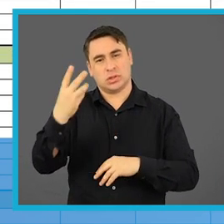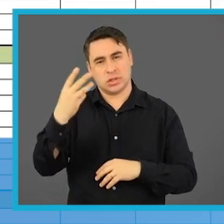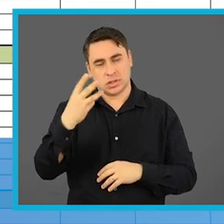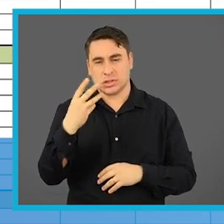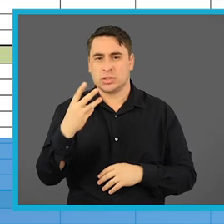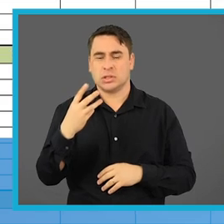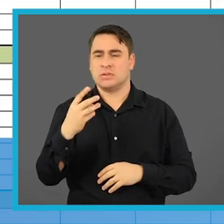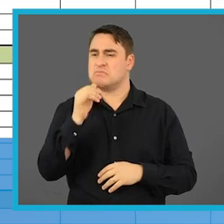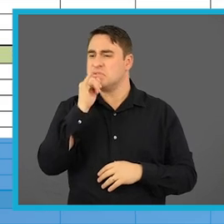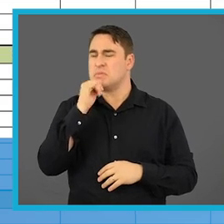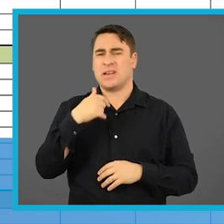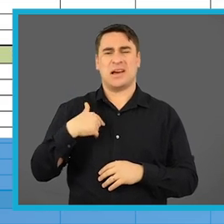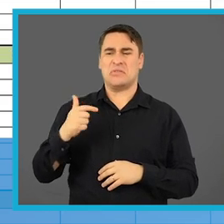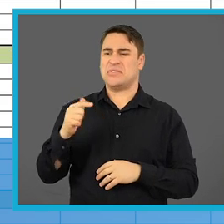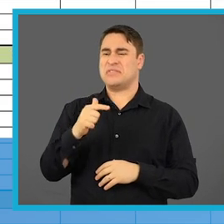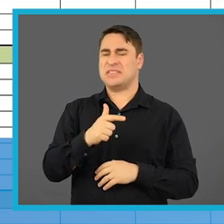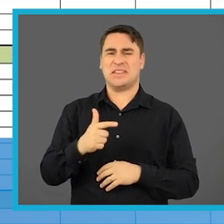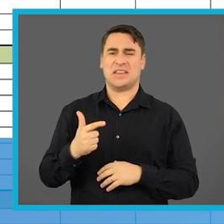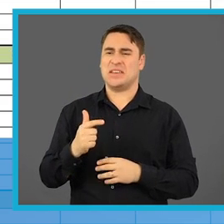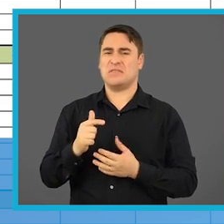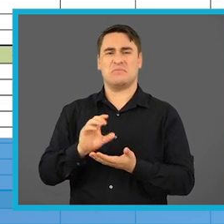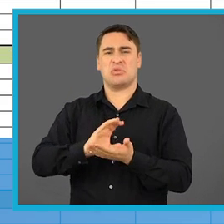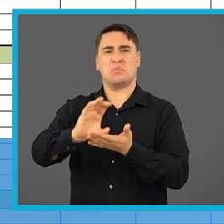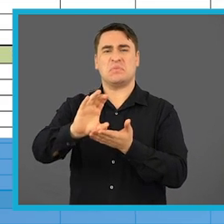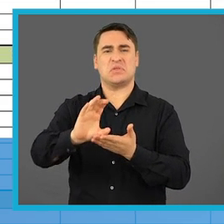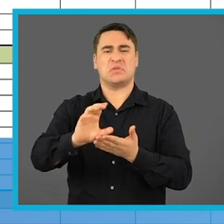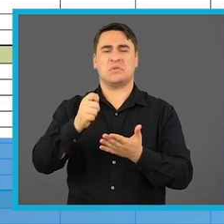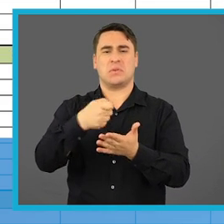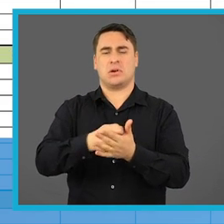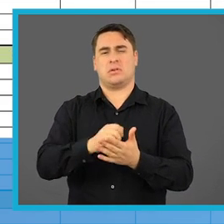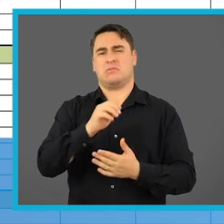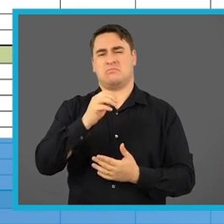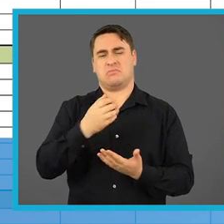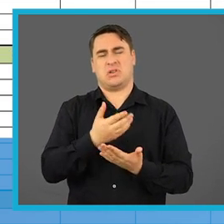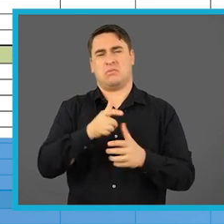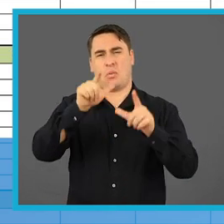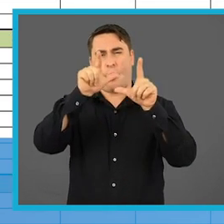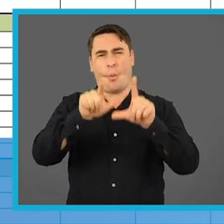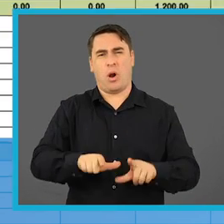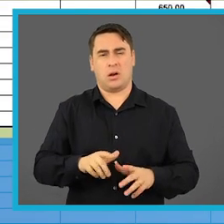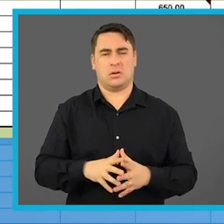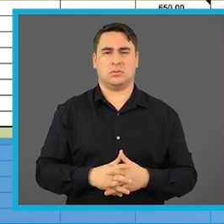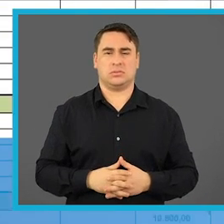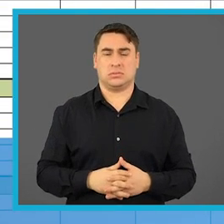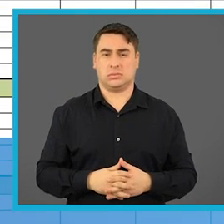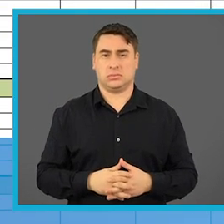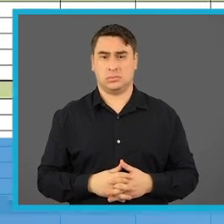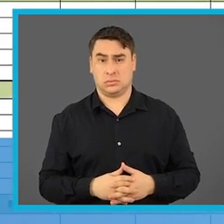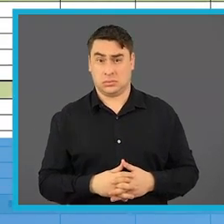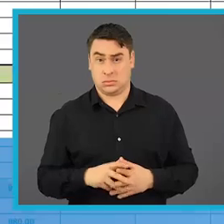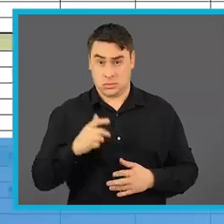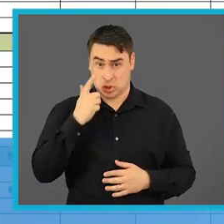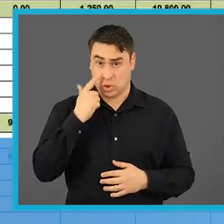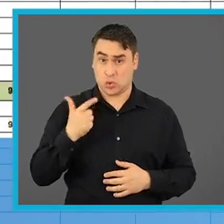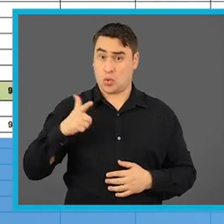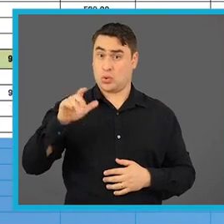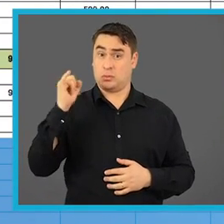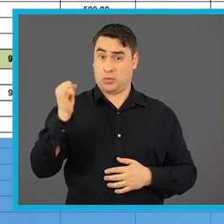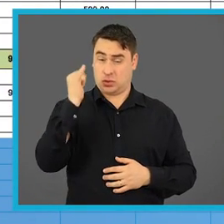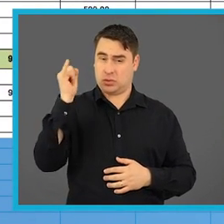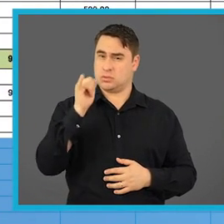coisa. Poxa, eu não tenho mão de obra de terceiro e nem comissões. Deixe em branco, não utilize esse campo. Aqui tem um